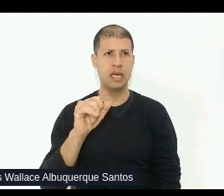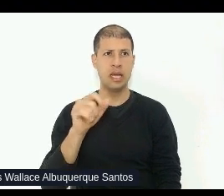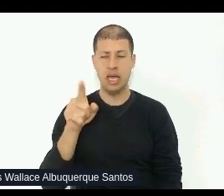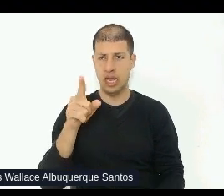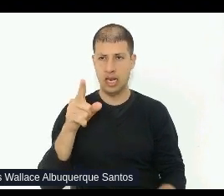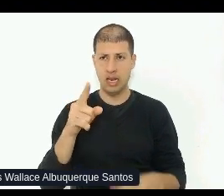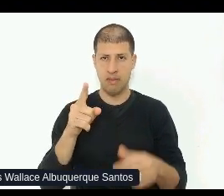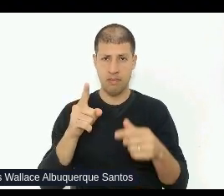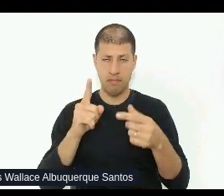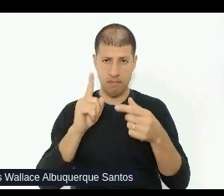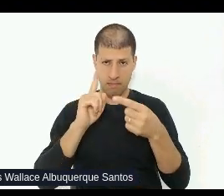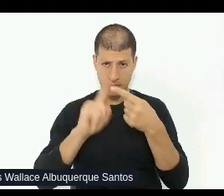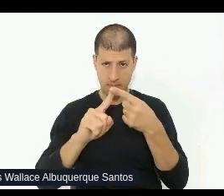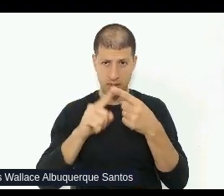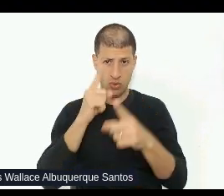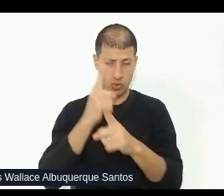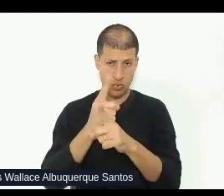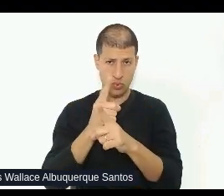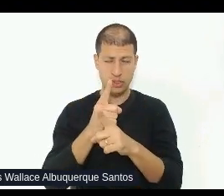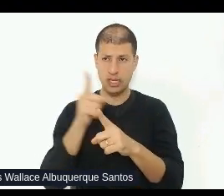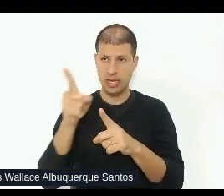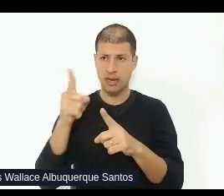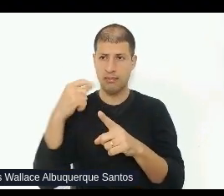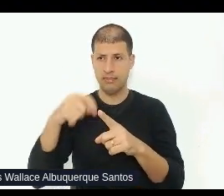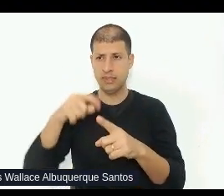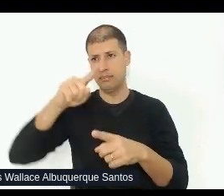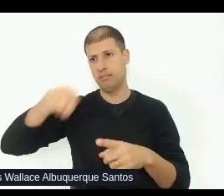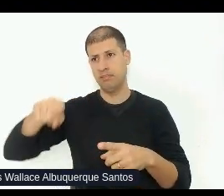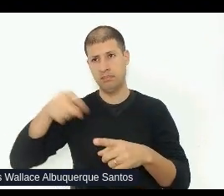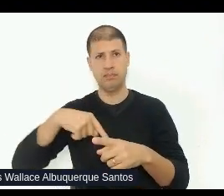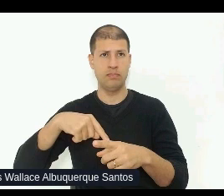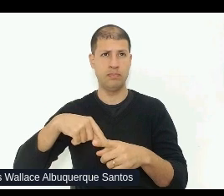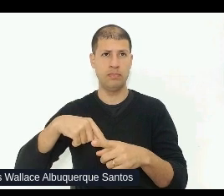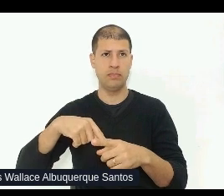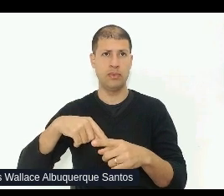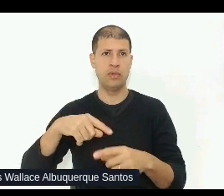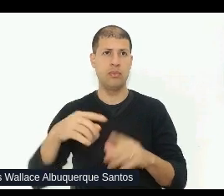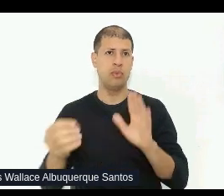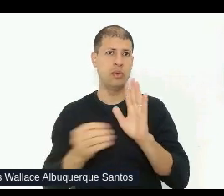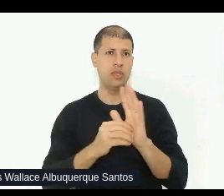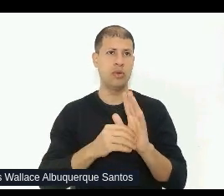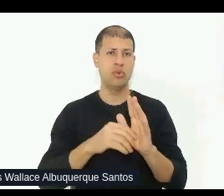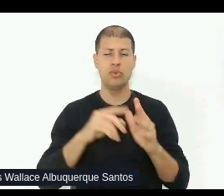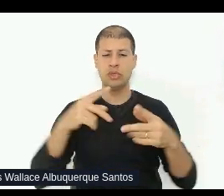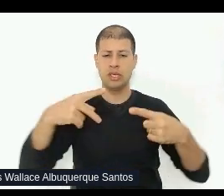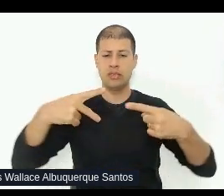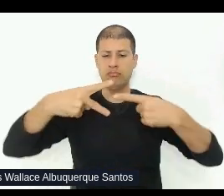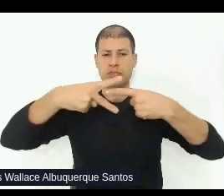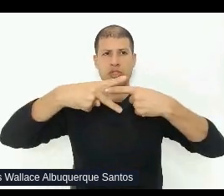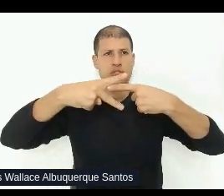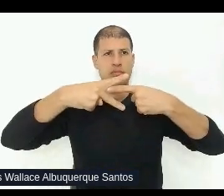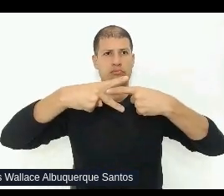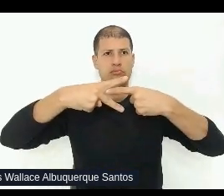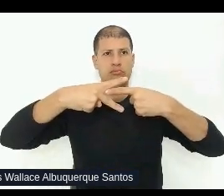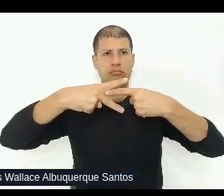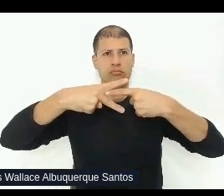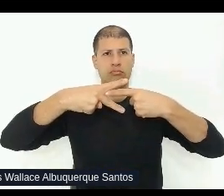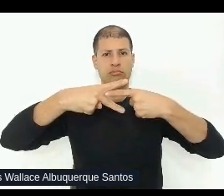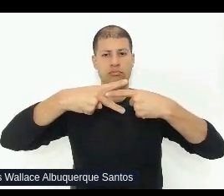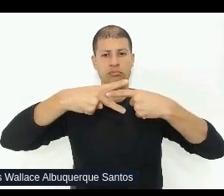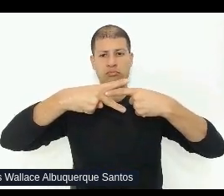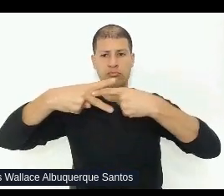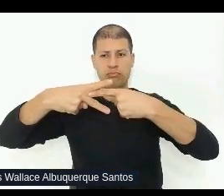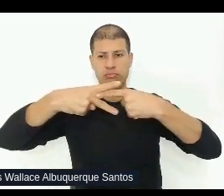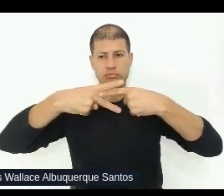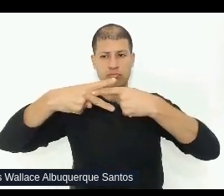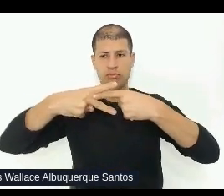ser identificado como desabilitado. Você está falando do item ali de setinho, que é o item onde você passa para a direita ou para a